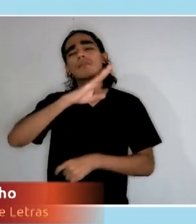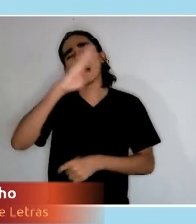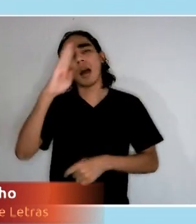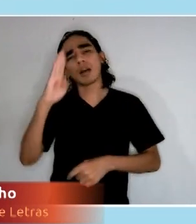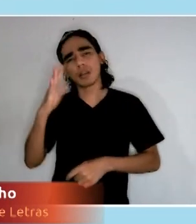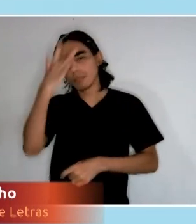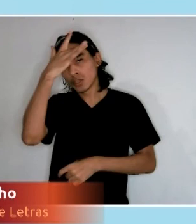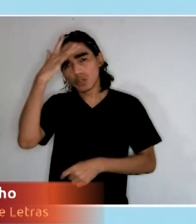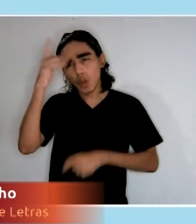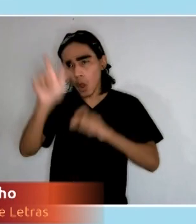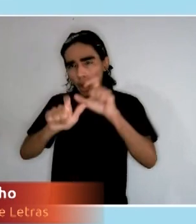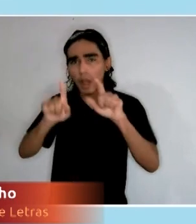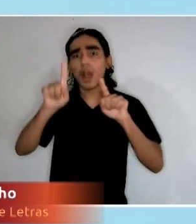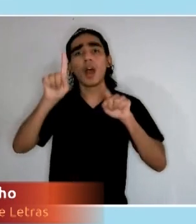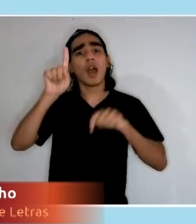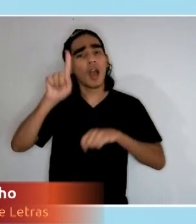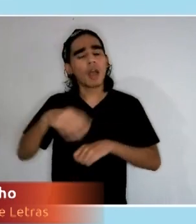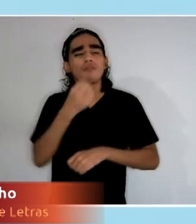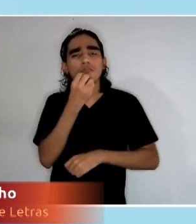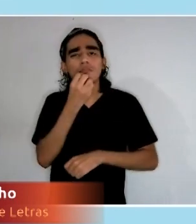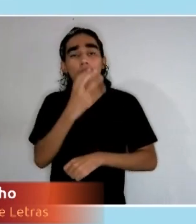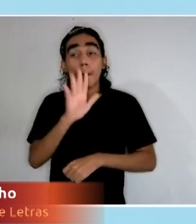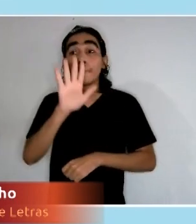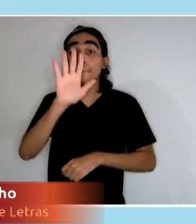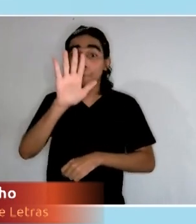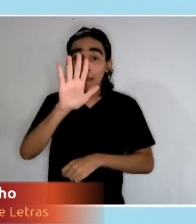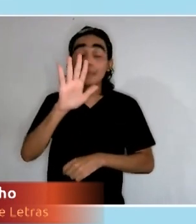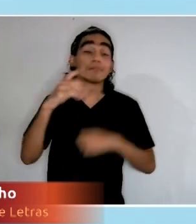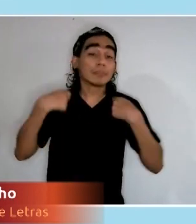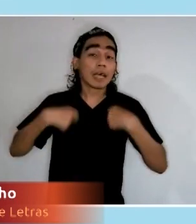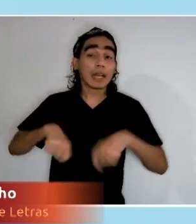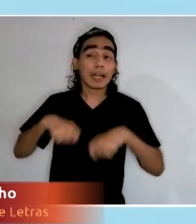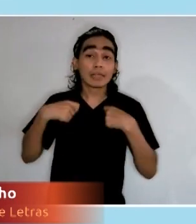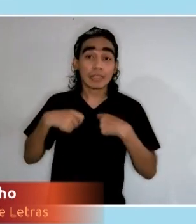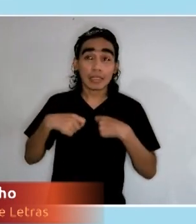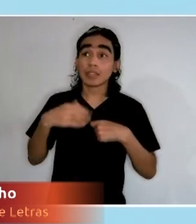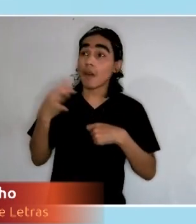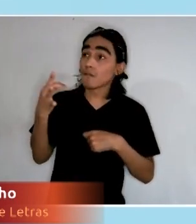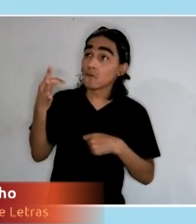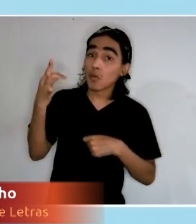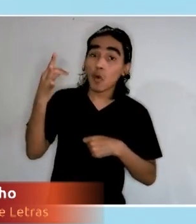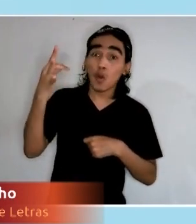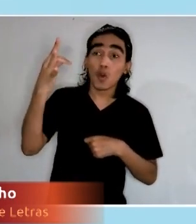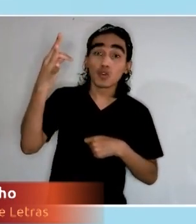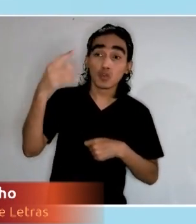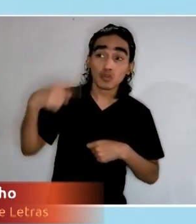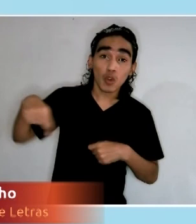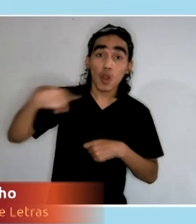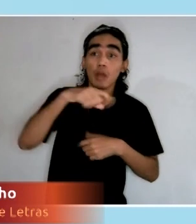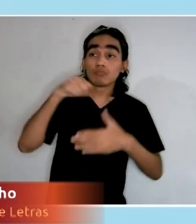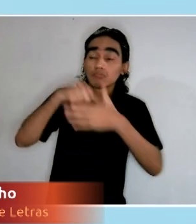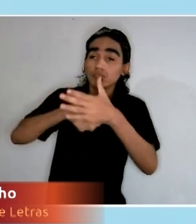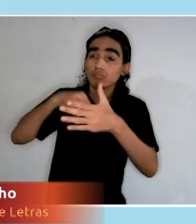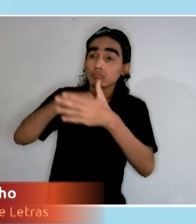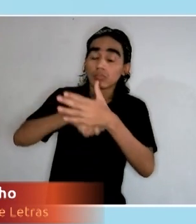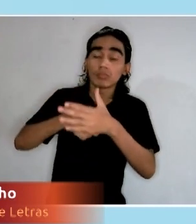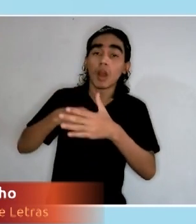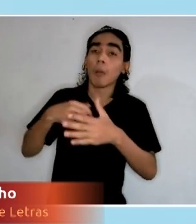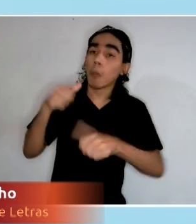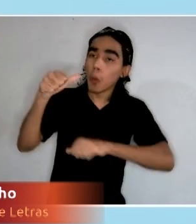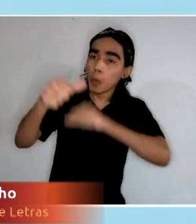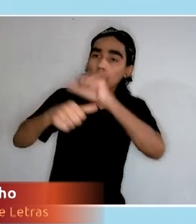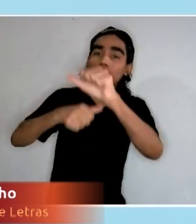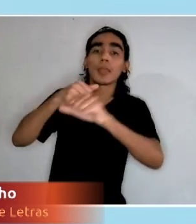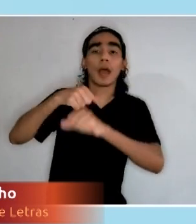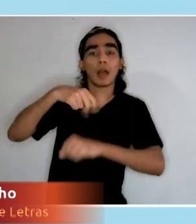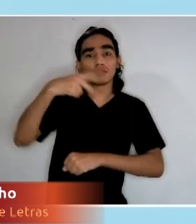boas, mas a gente tem que fazer agora isso ser refletido nos futuros e nos desejos da própria nação. Enquanto a gente